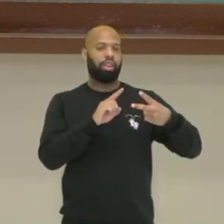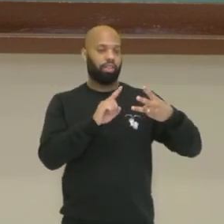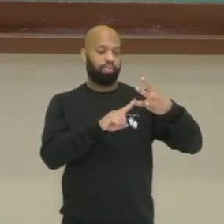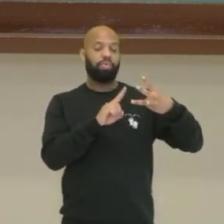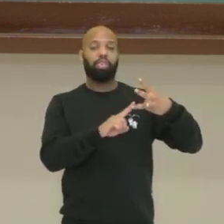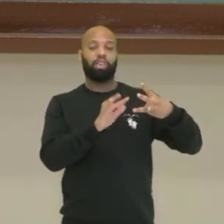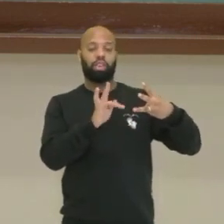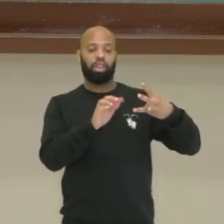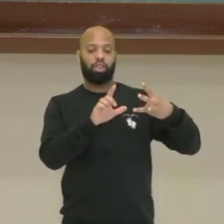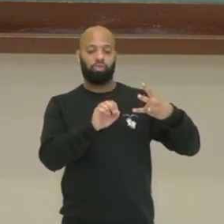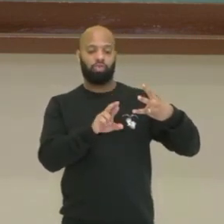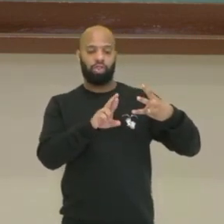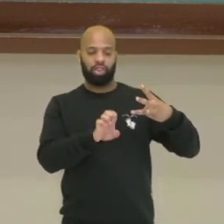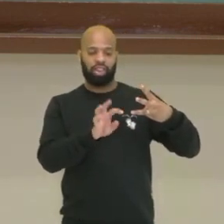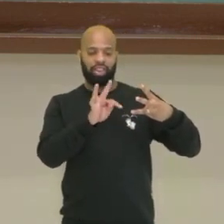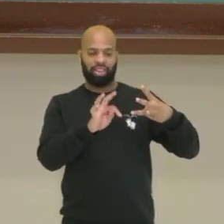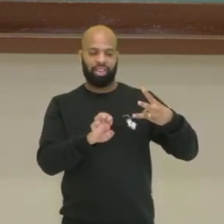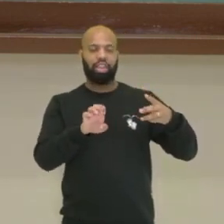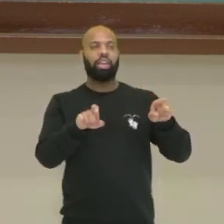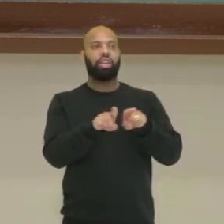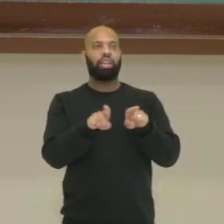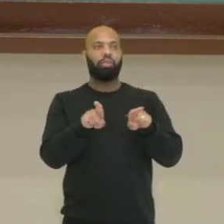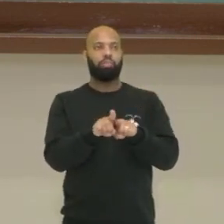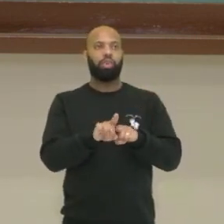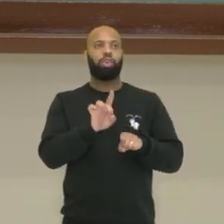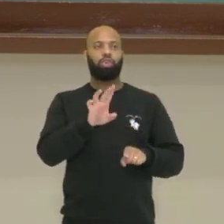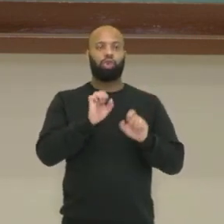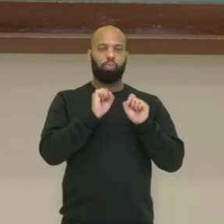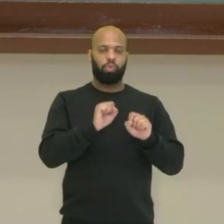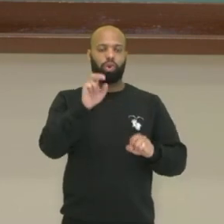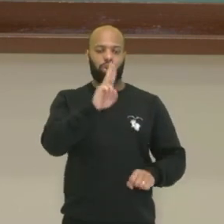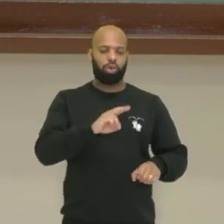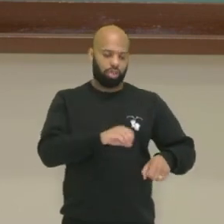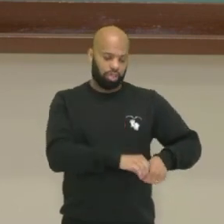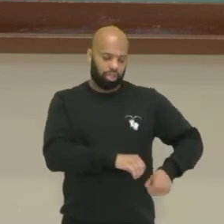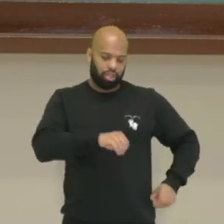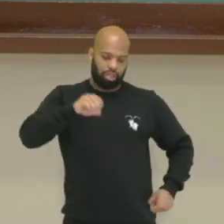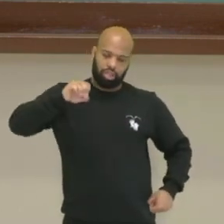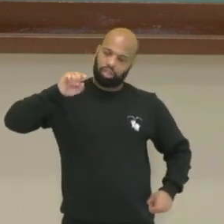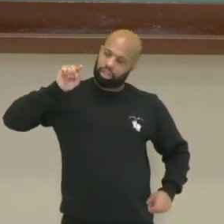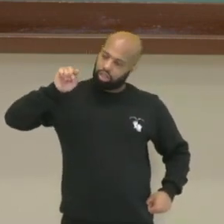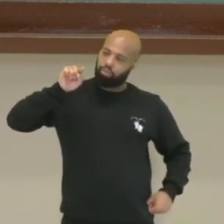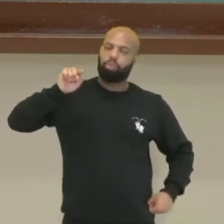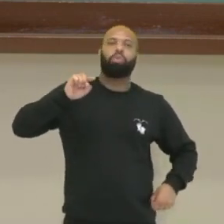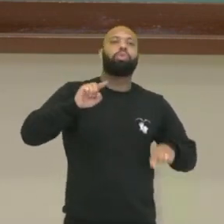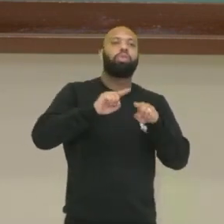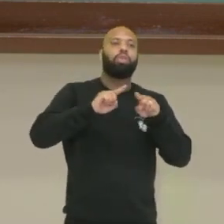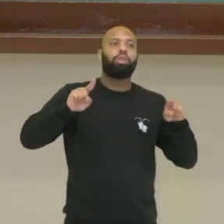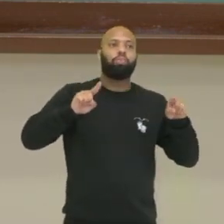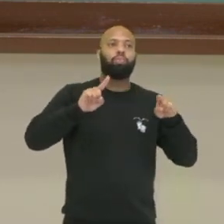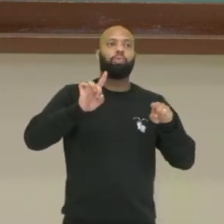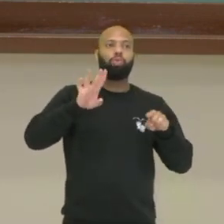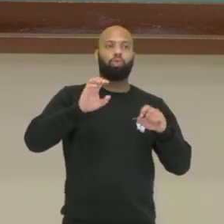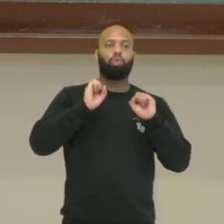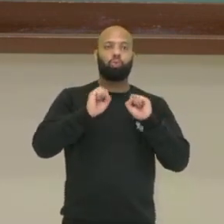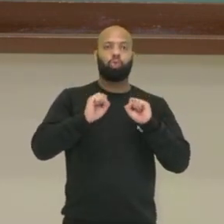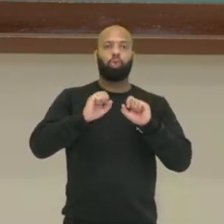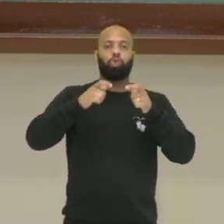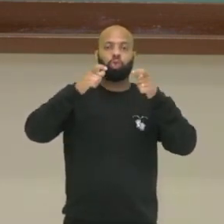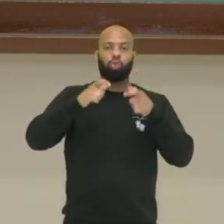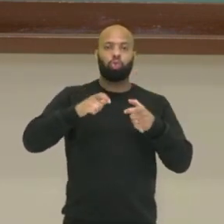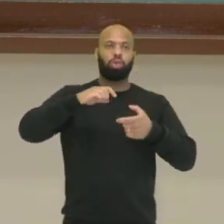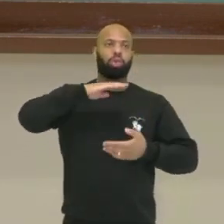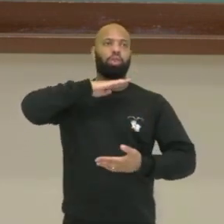florete, que também é uma categoria lá que eu só posso atingir com a ponta da minha espada, mas só pode esse golpe